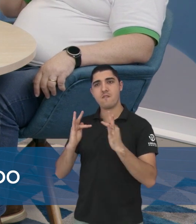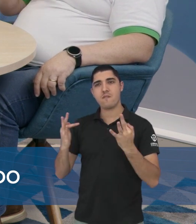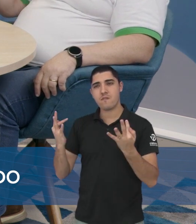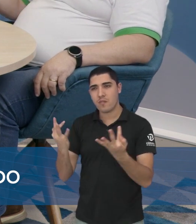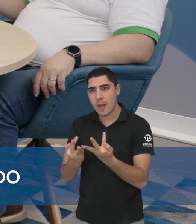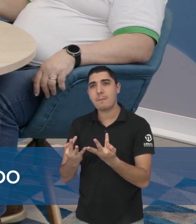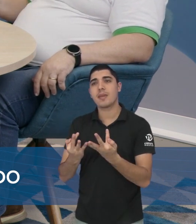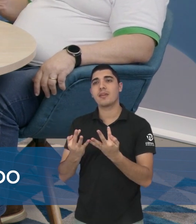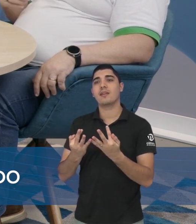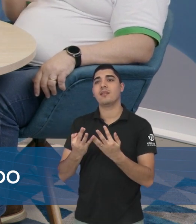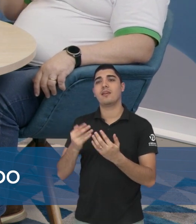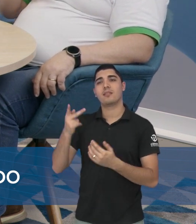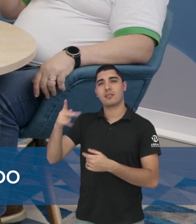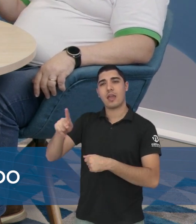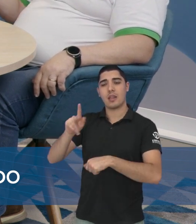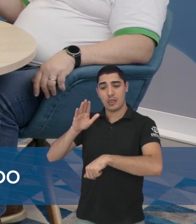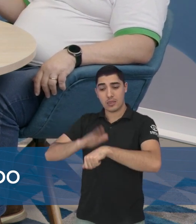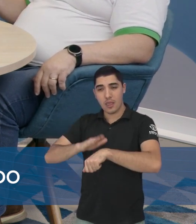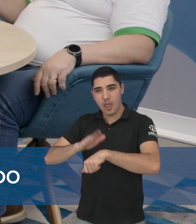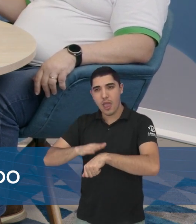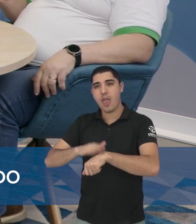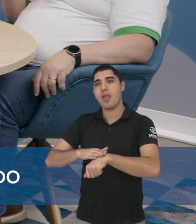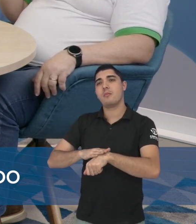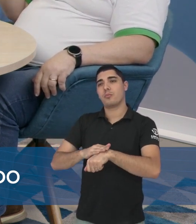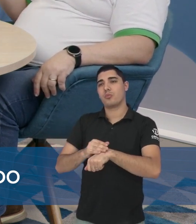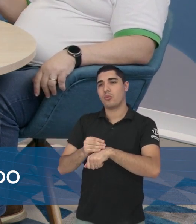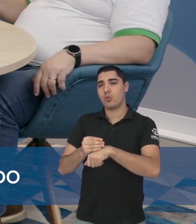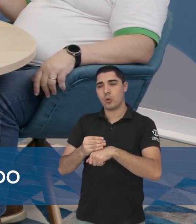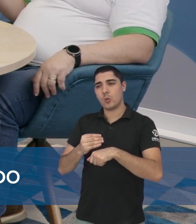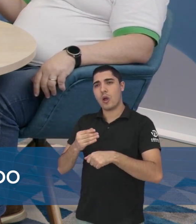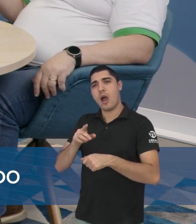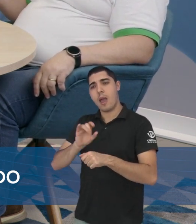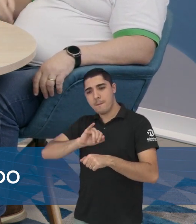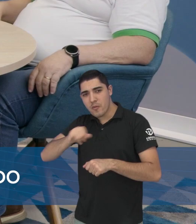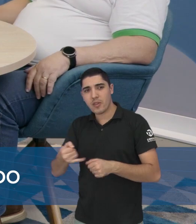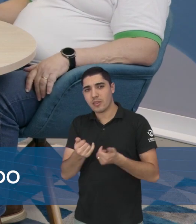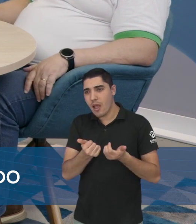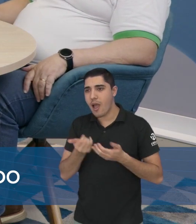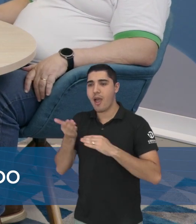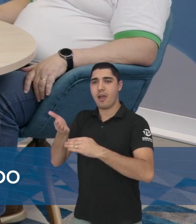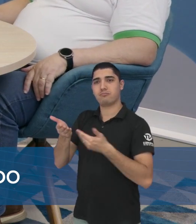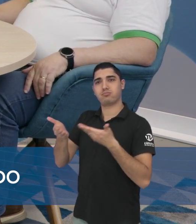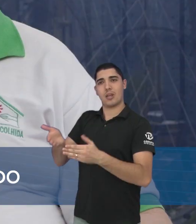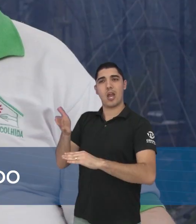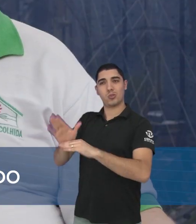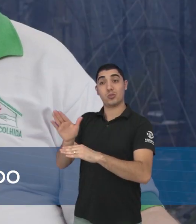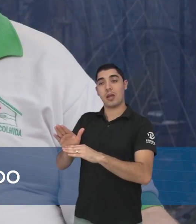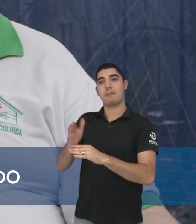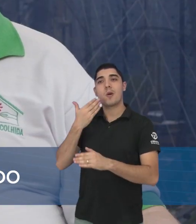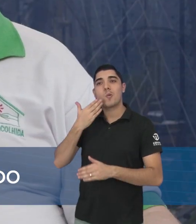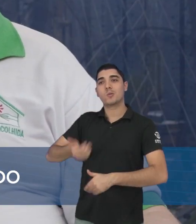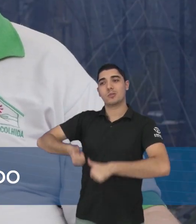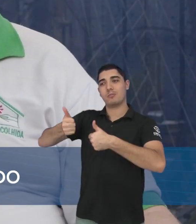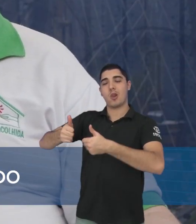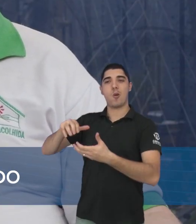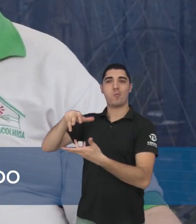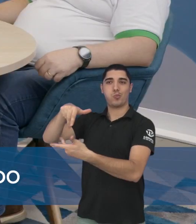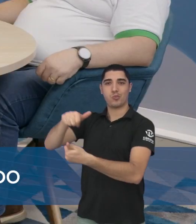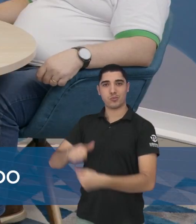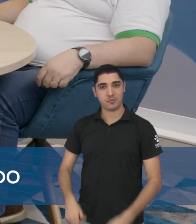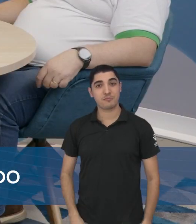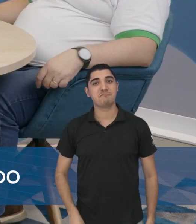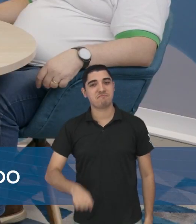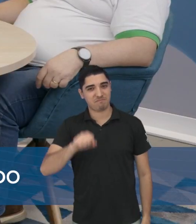um pouco do seu tempo, um pouco do seu momento para tentar construir um mundo melhor e menos desigual.